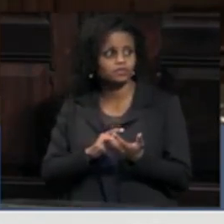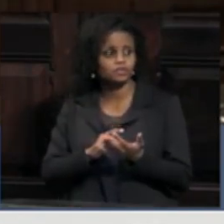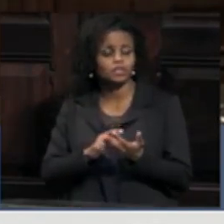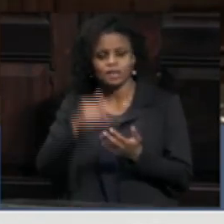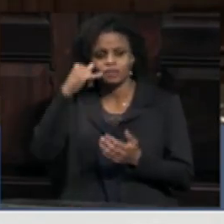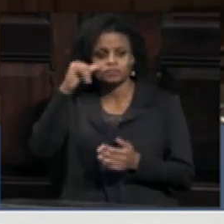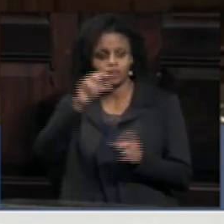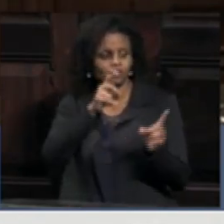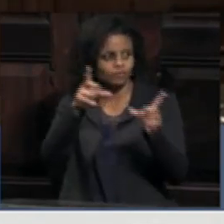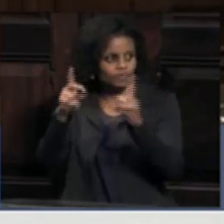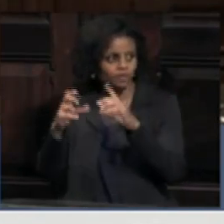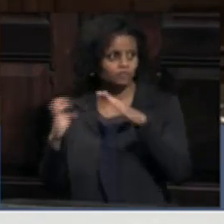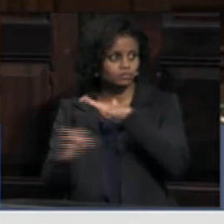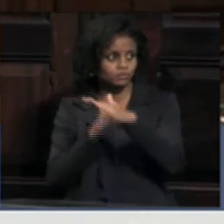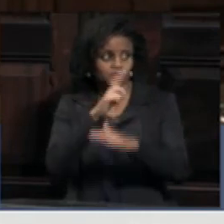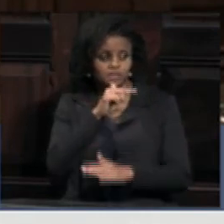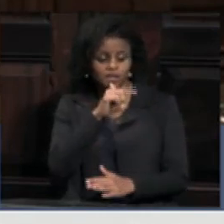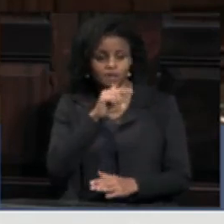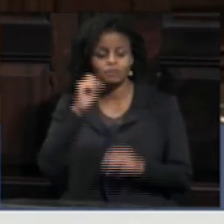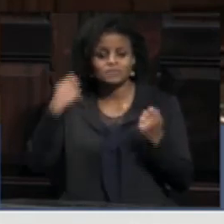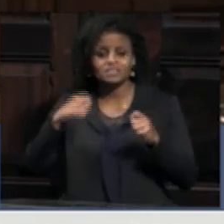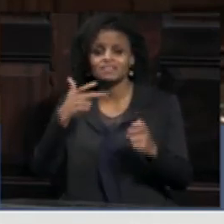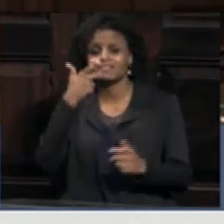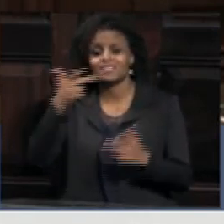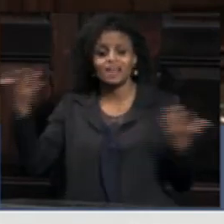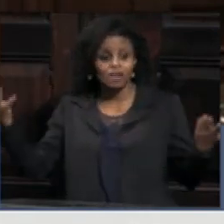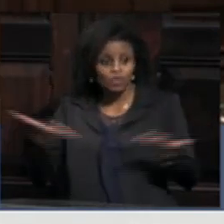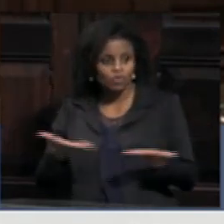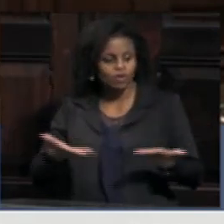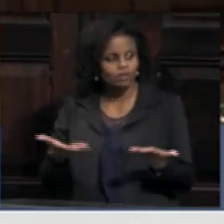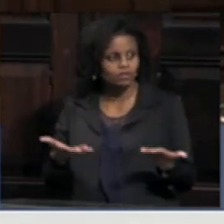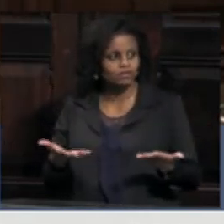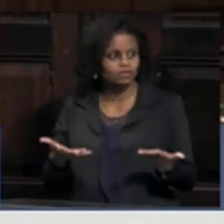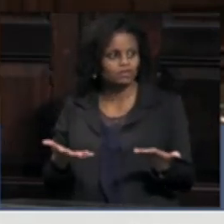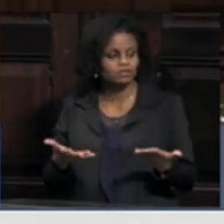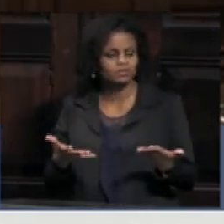aqui, nesse momento, e não depois